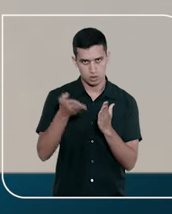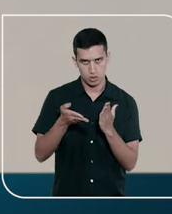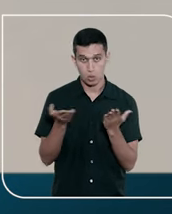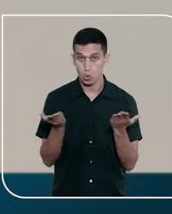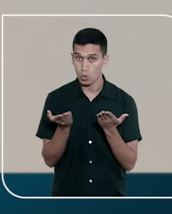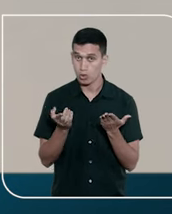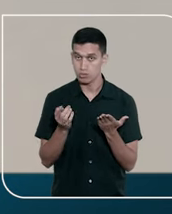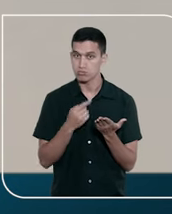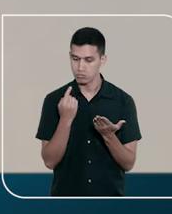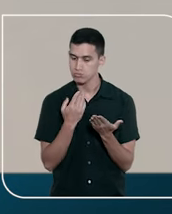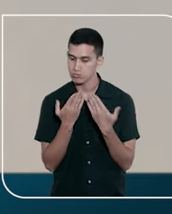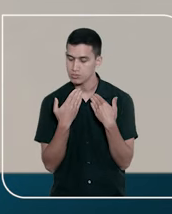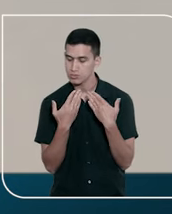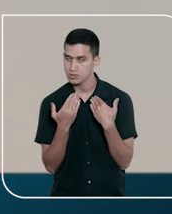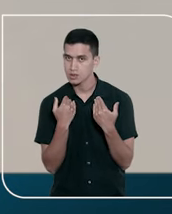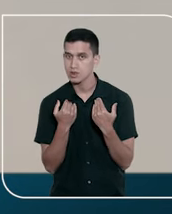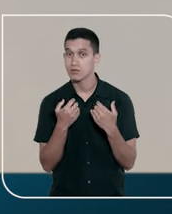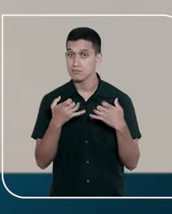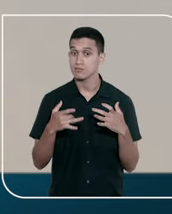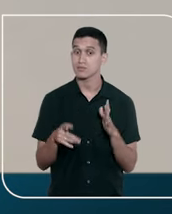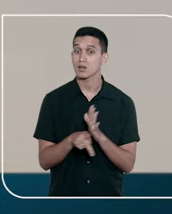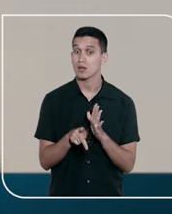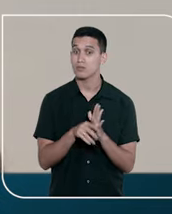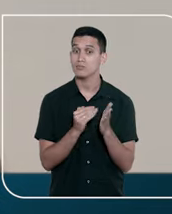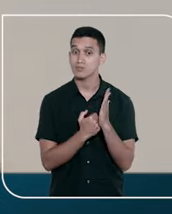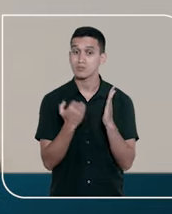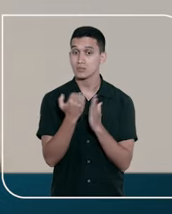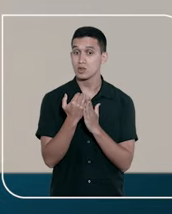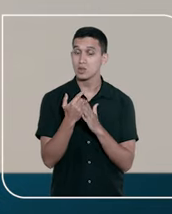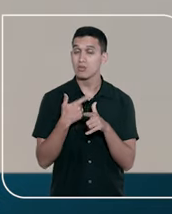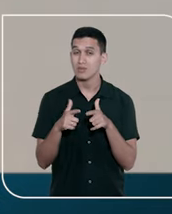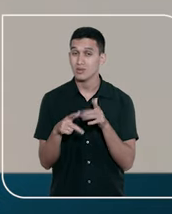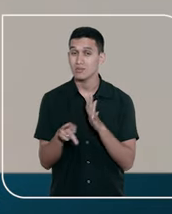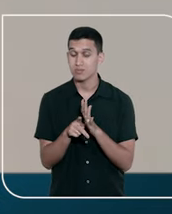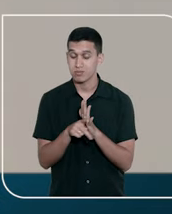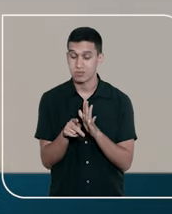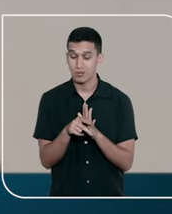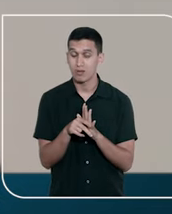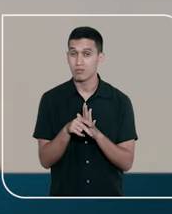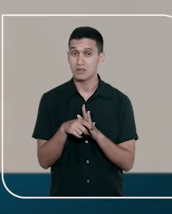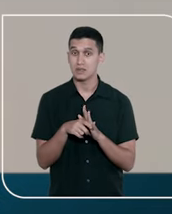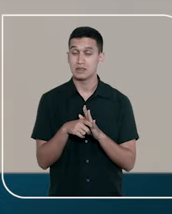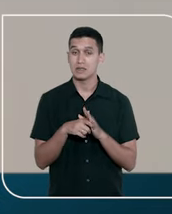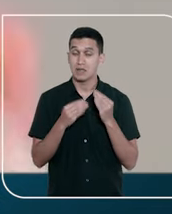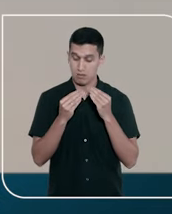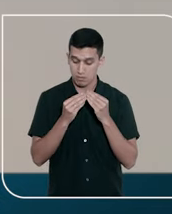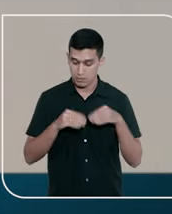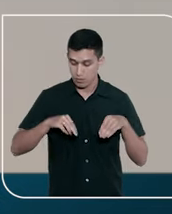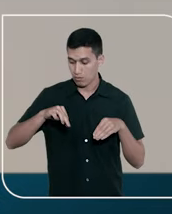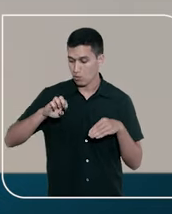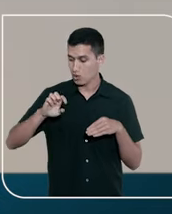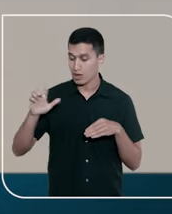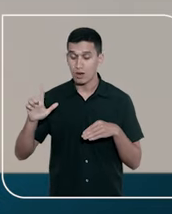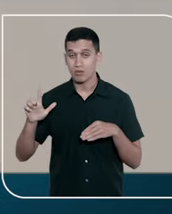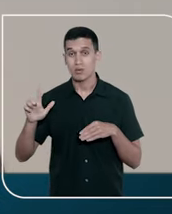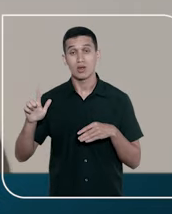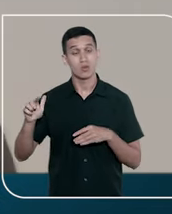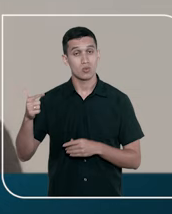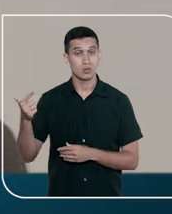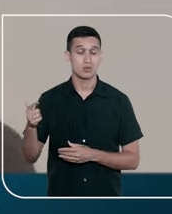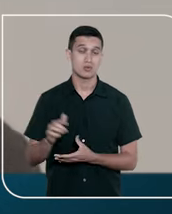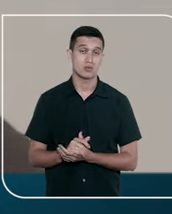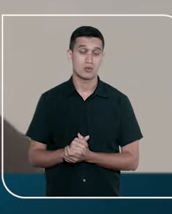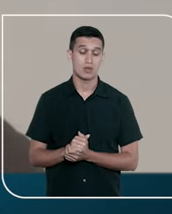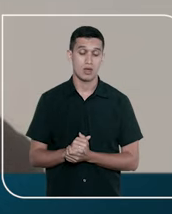nessa nossa conversa. O problema do dano moral não é nem esse, se está ou não previsto no tratado. O problema do dano moral é outro.